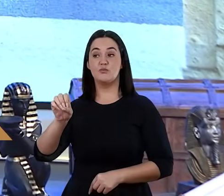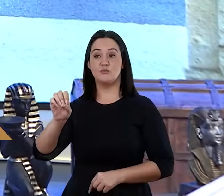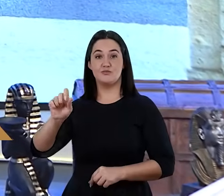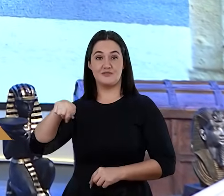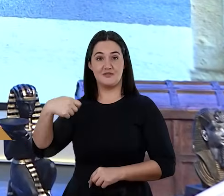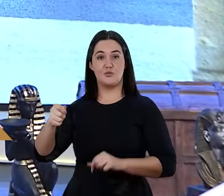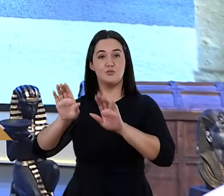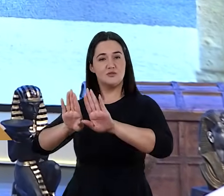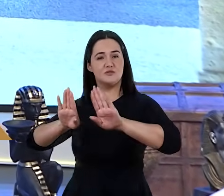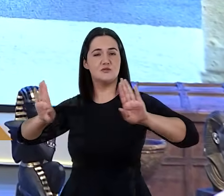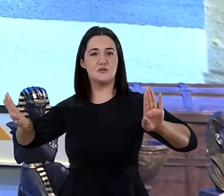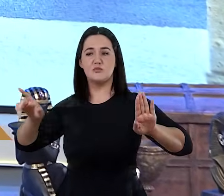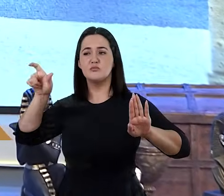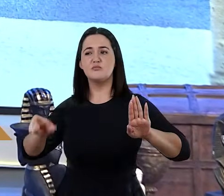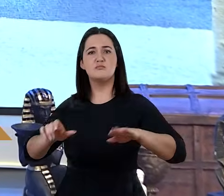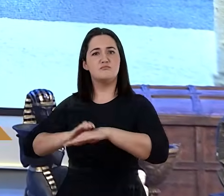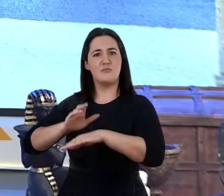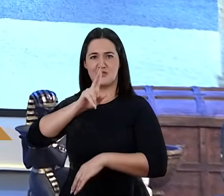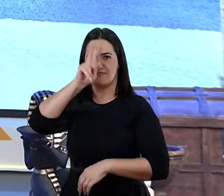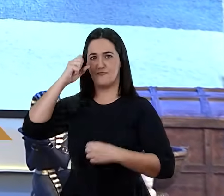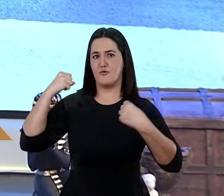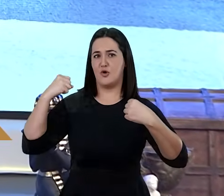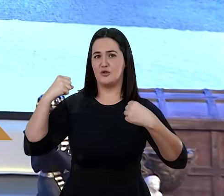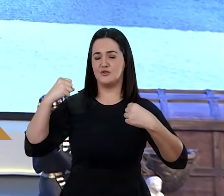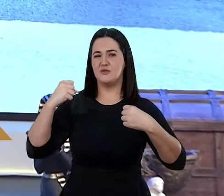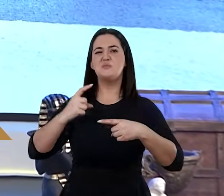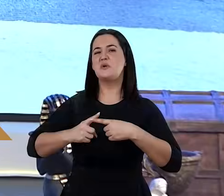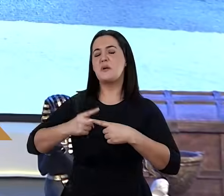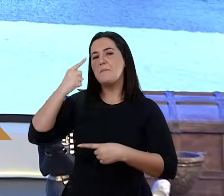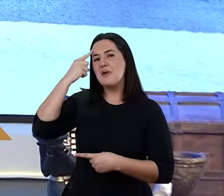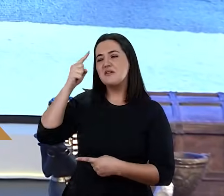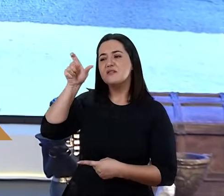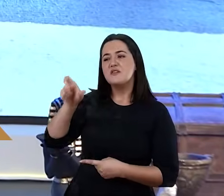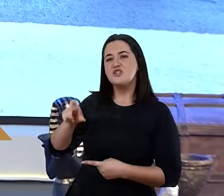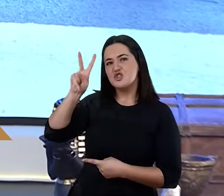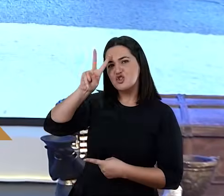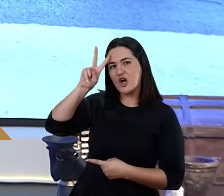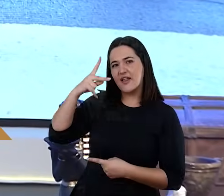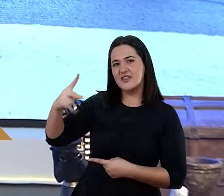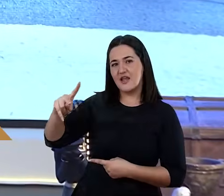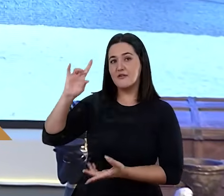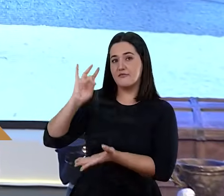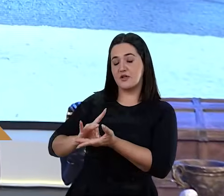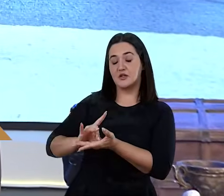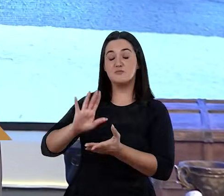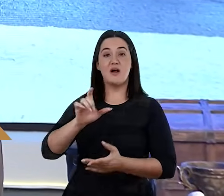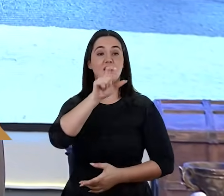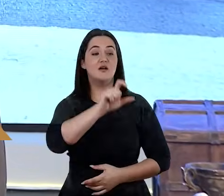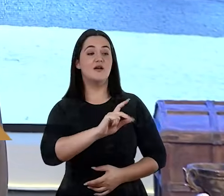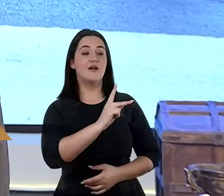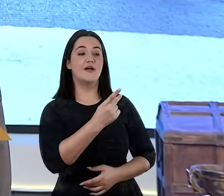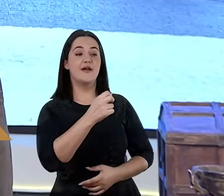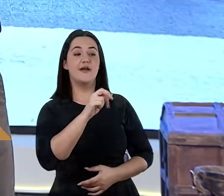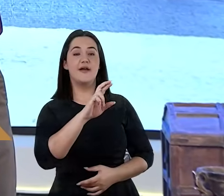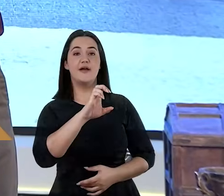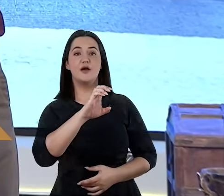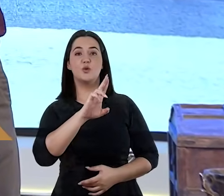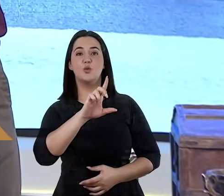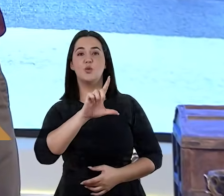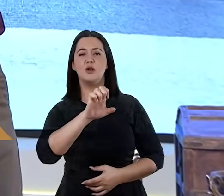forte fisicamente do Antigo Testamento. Por que acreditar que a história de Sansão seria verdadeira e a de Hércules seria um